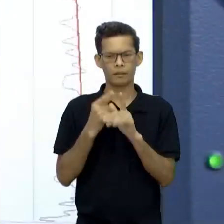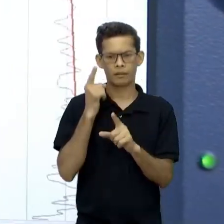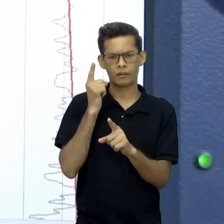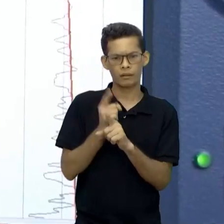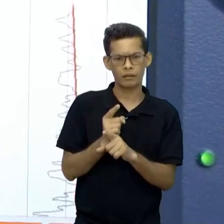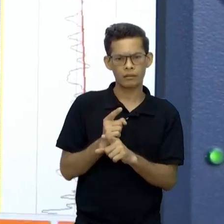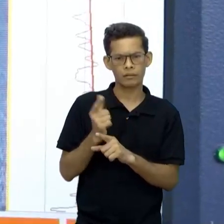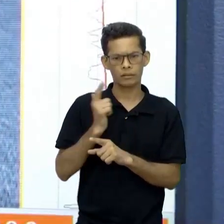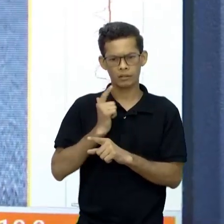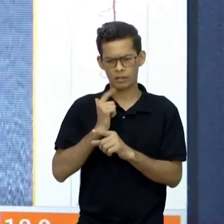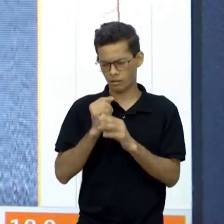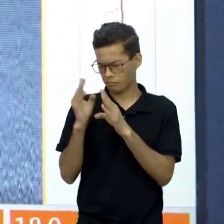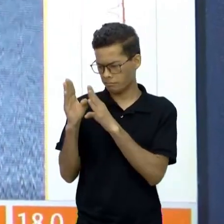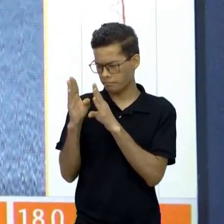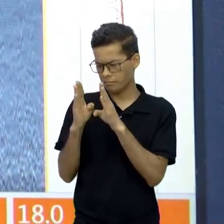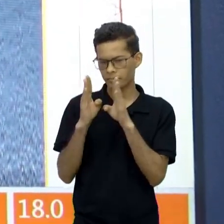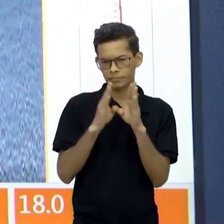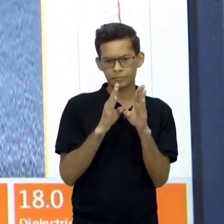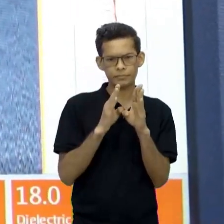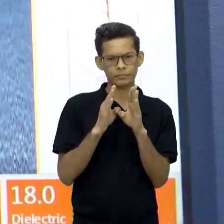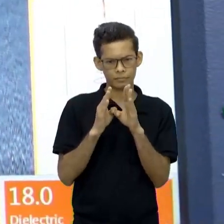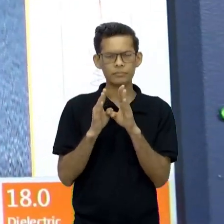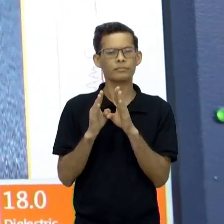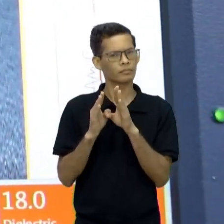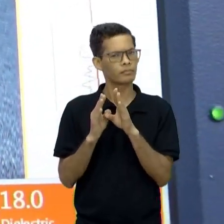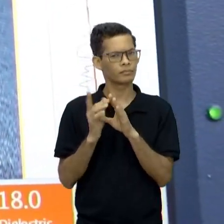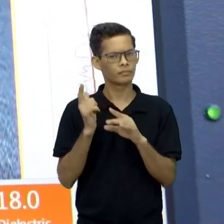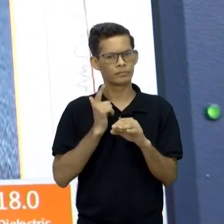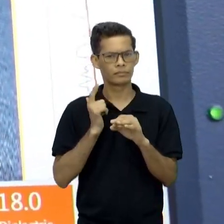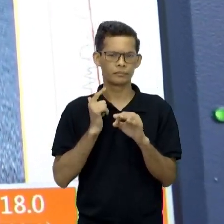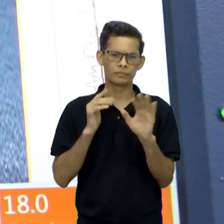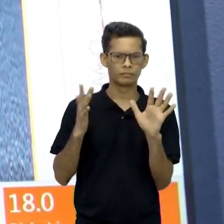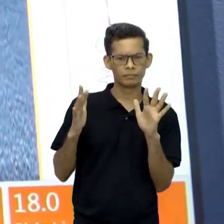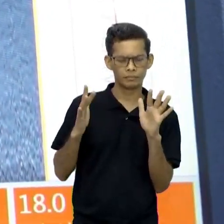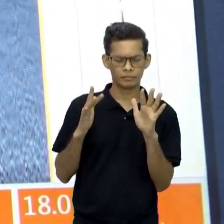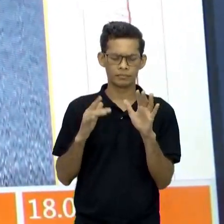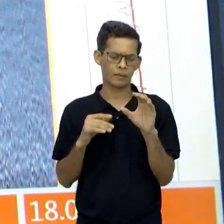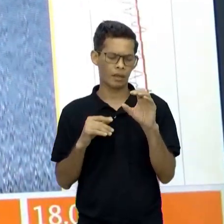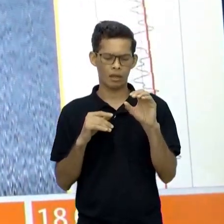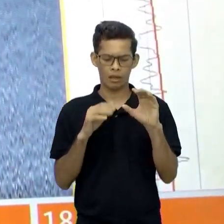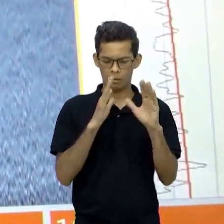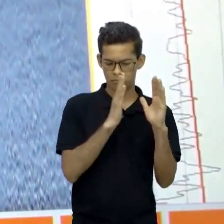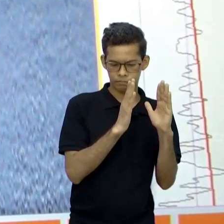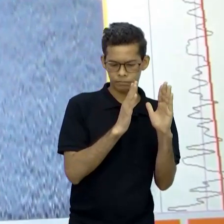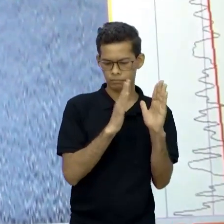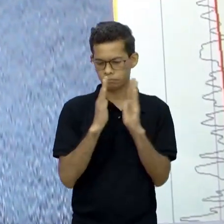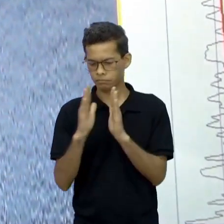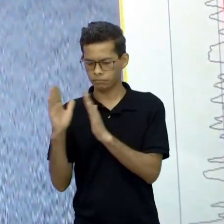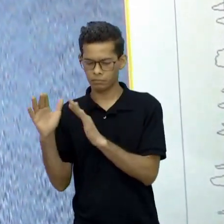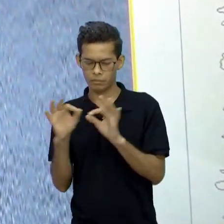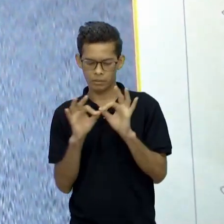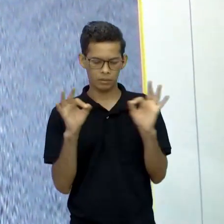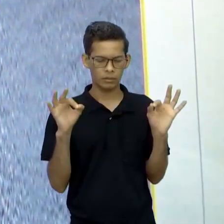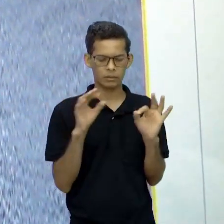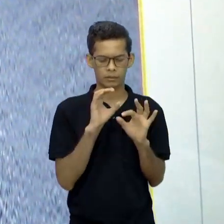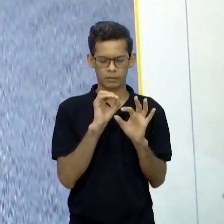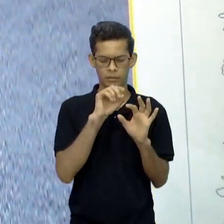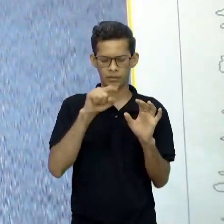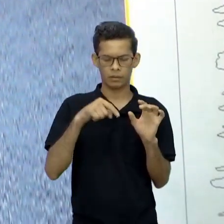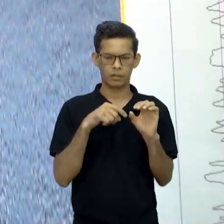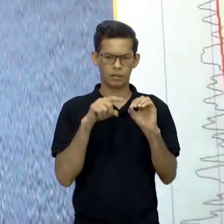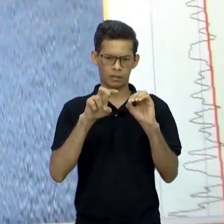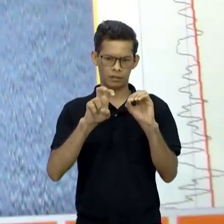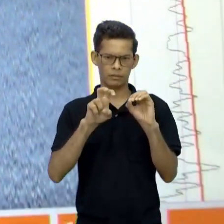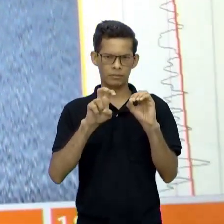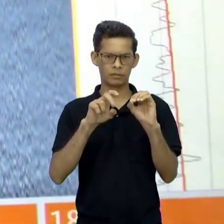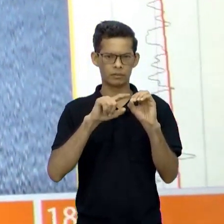elas estão bem juntas, né? Então, são espaçadas praticamente de meio metro um do outro. Certo. Então as 3 anomalias.